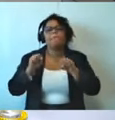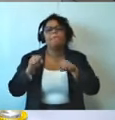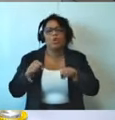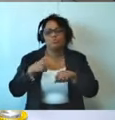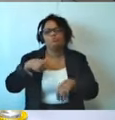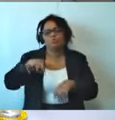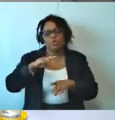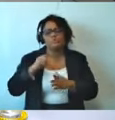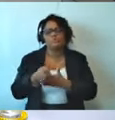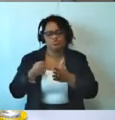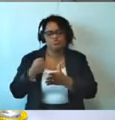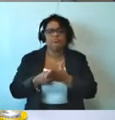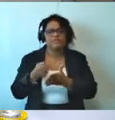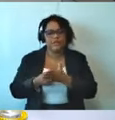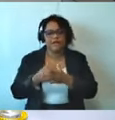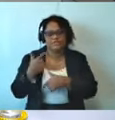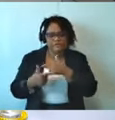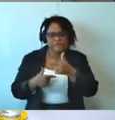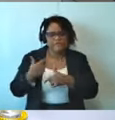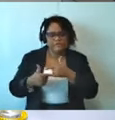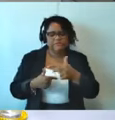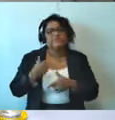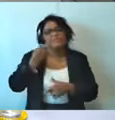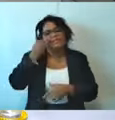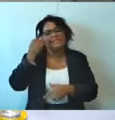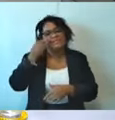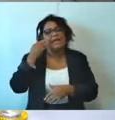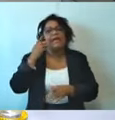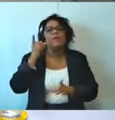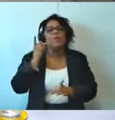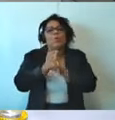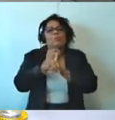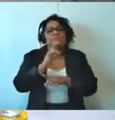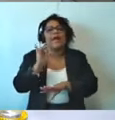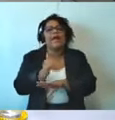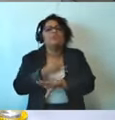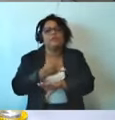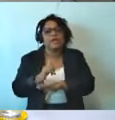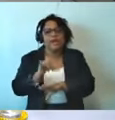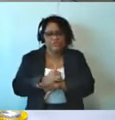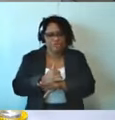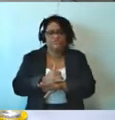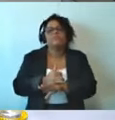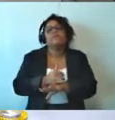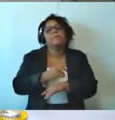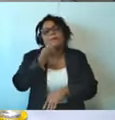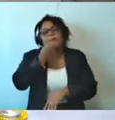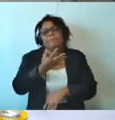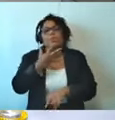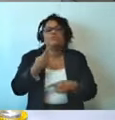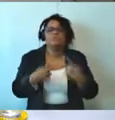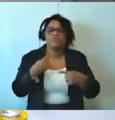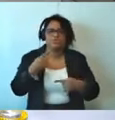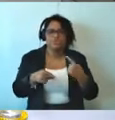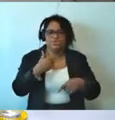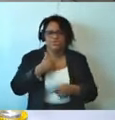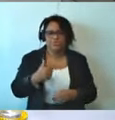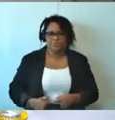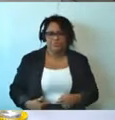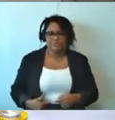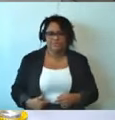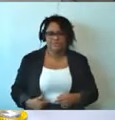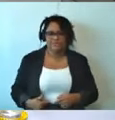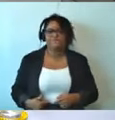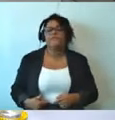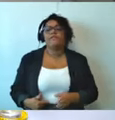tem trabalhado bastante para buscar alternativas, né, de boas políticas públicas para a implementação de não só